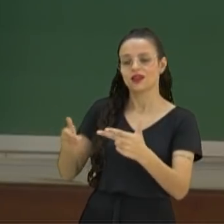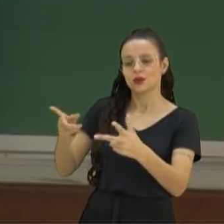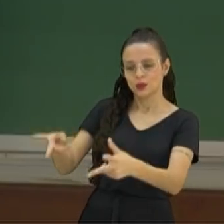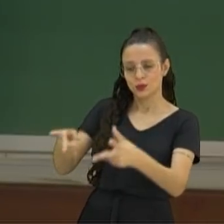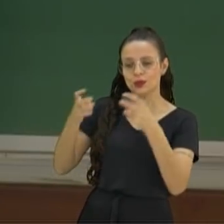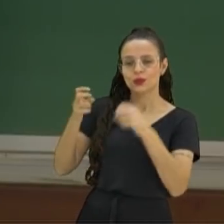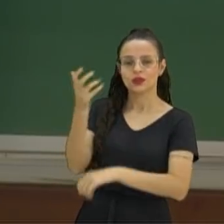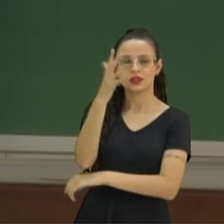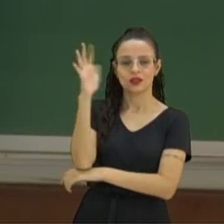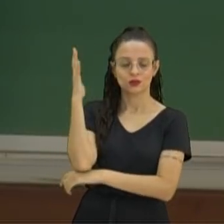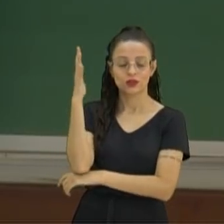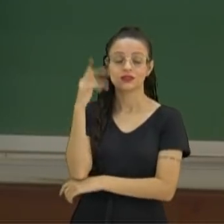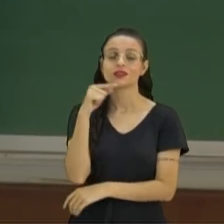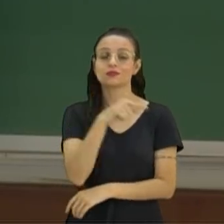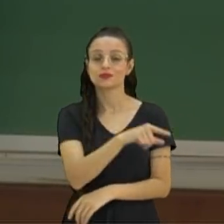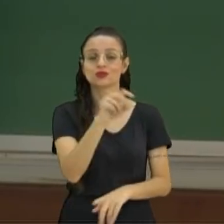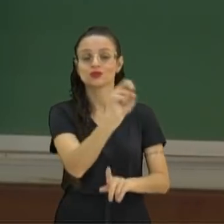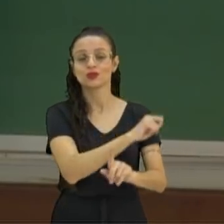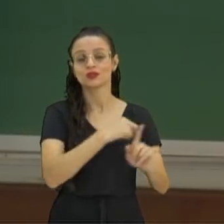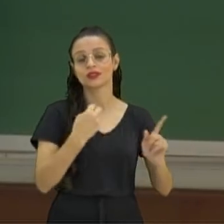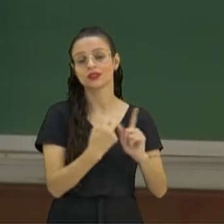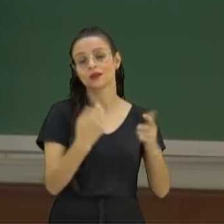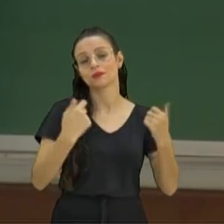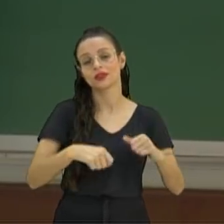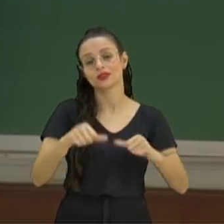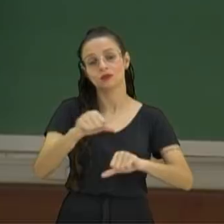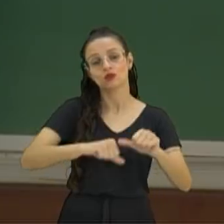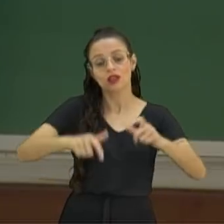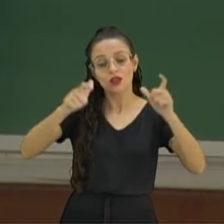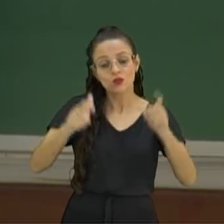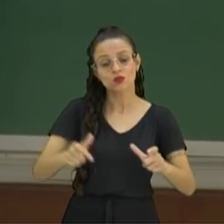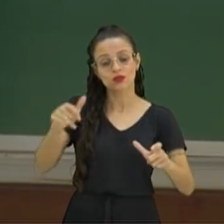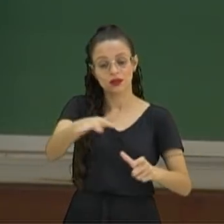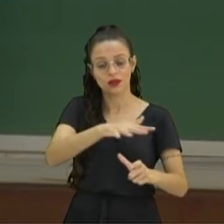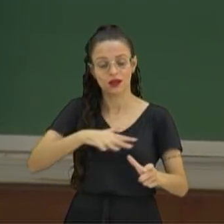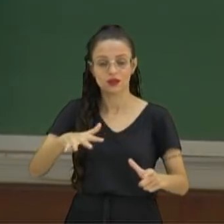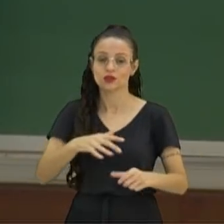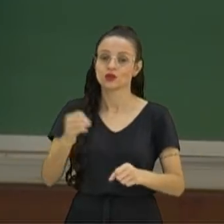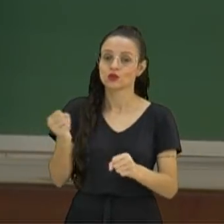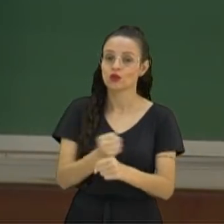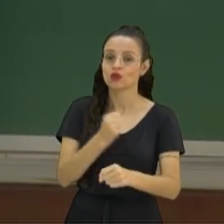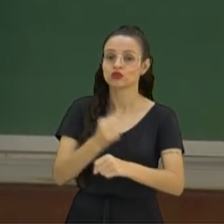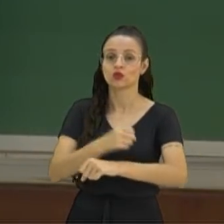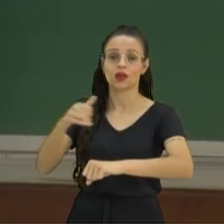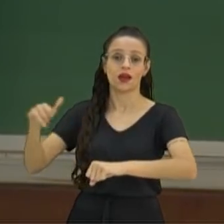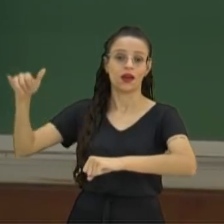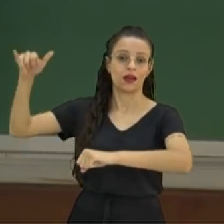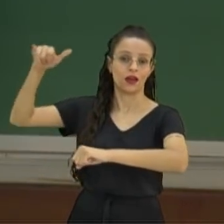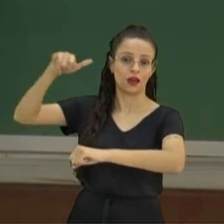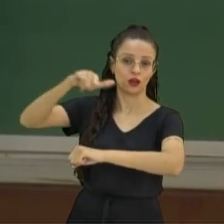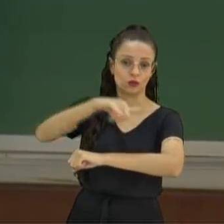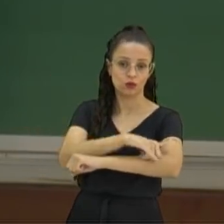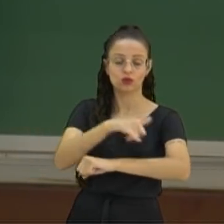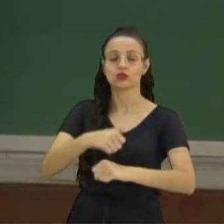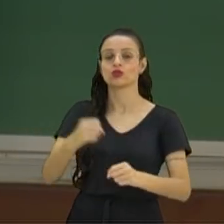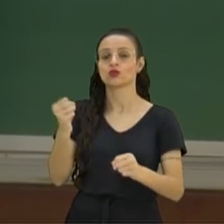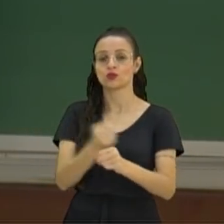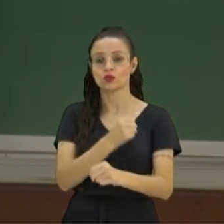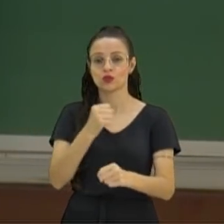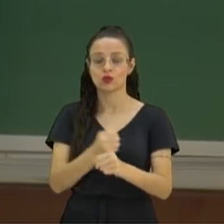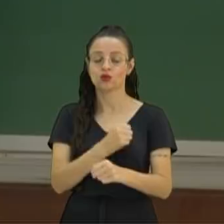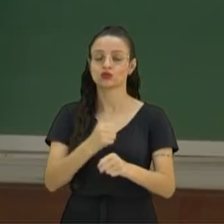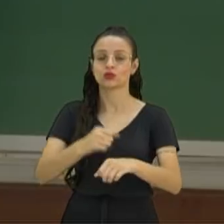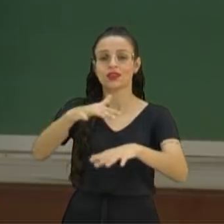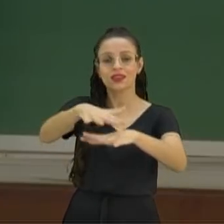serem utilizados a sociedade precisa mudar o meio onde ela está inserida. Construir aeroportos, construir linhas de